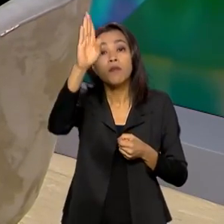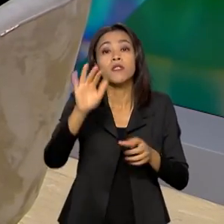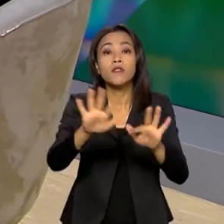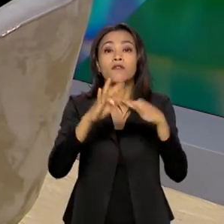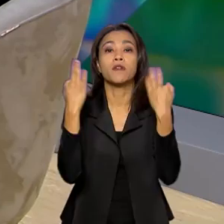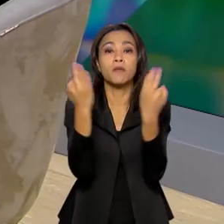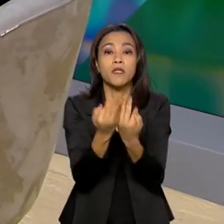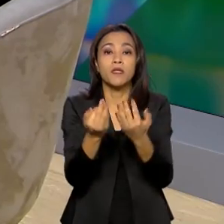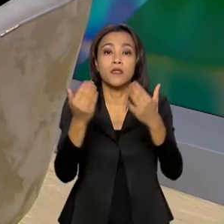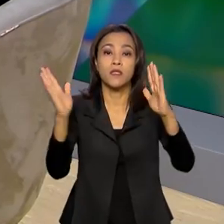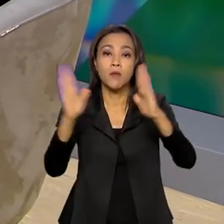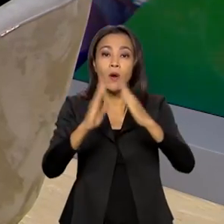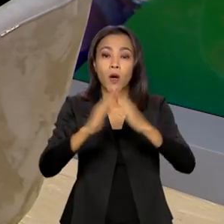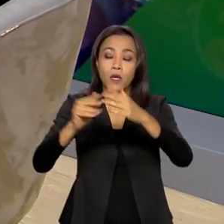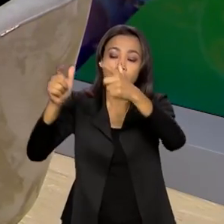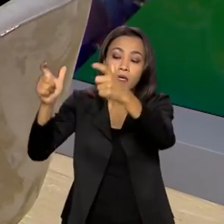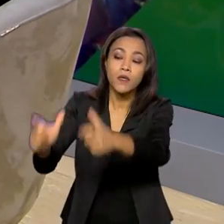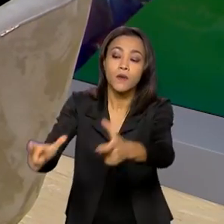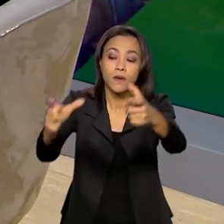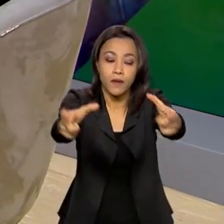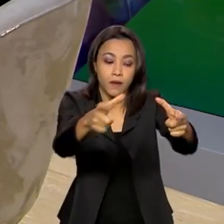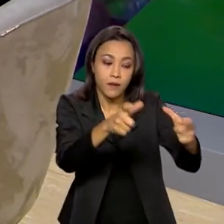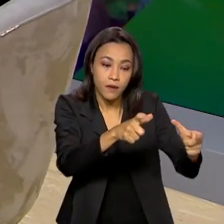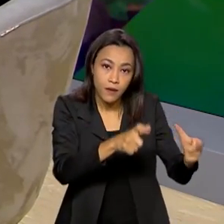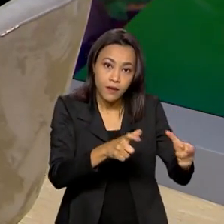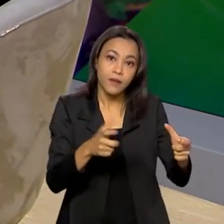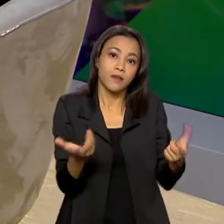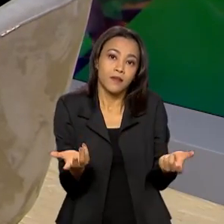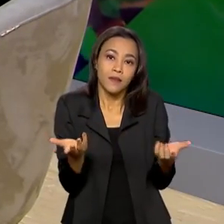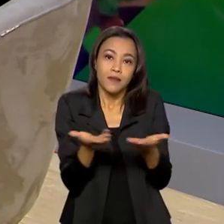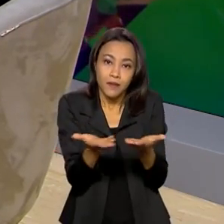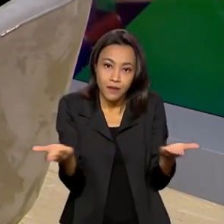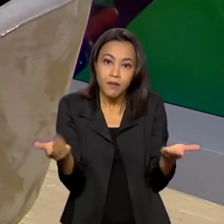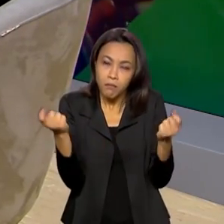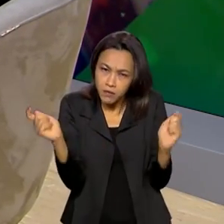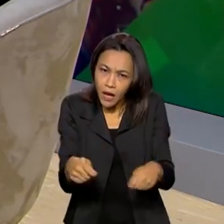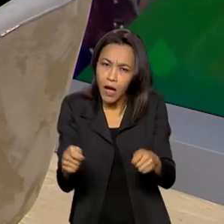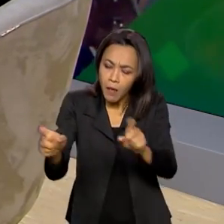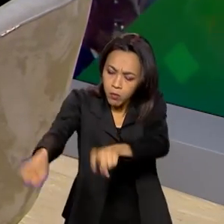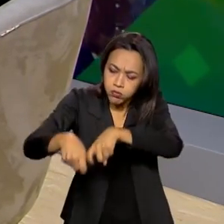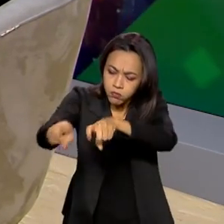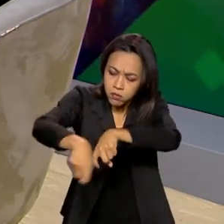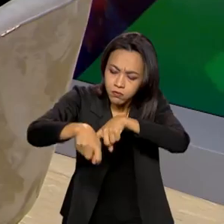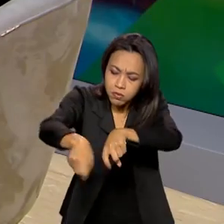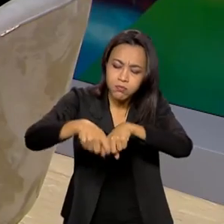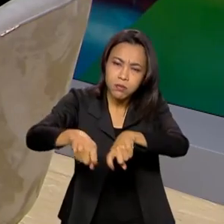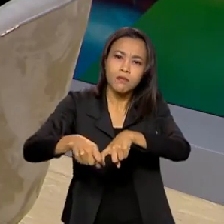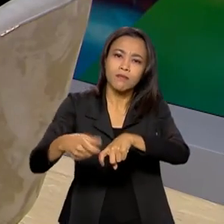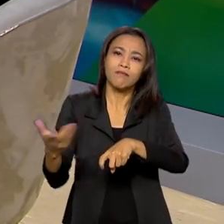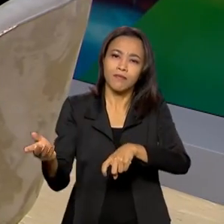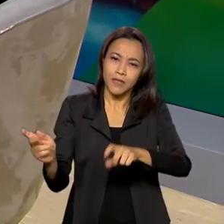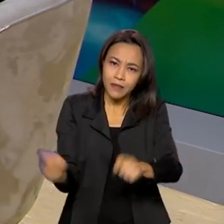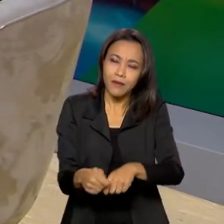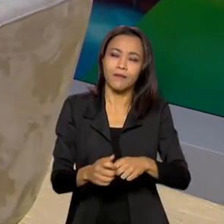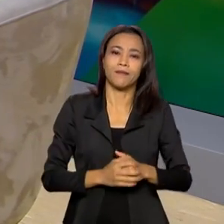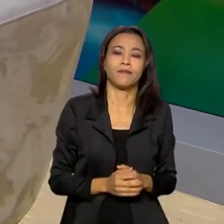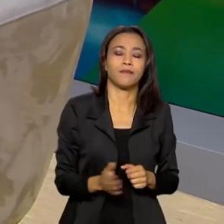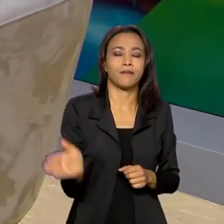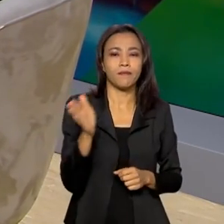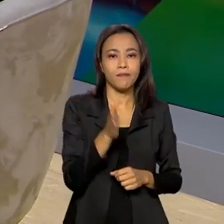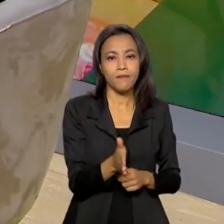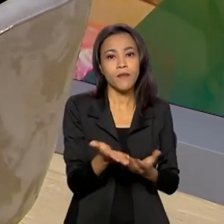propensão ali aquela aquela condição de est produzindo tanto o agricultor qu o produtor também agora